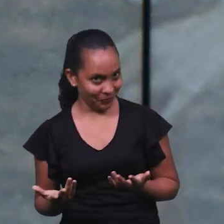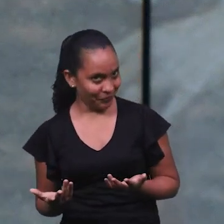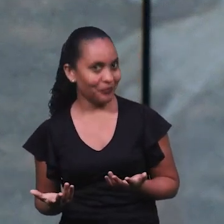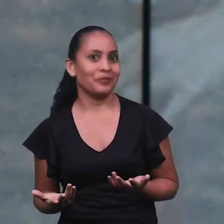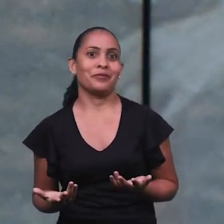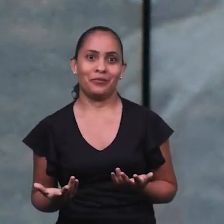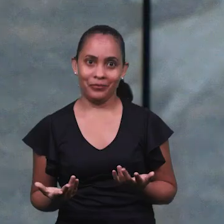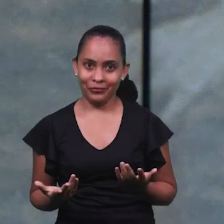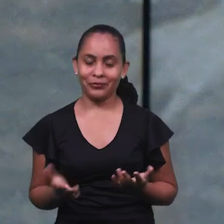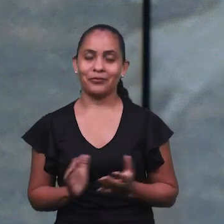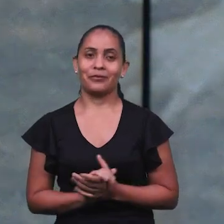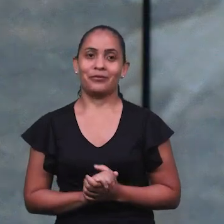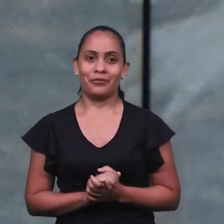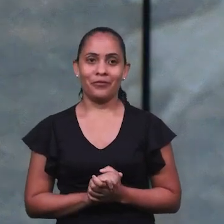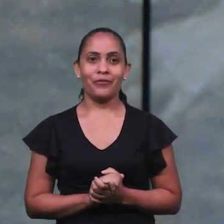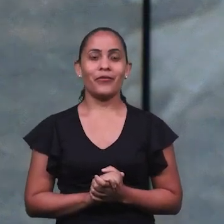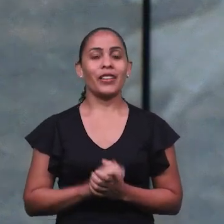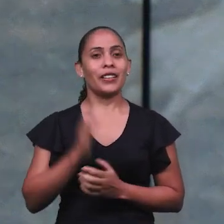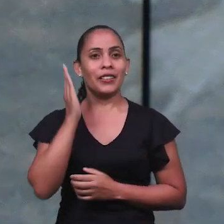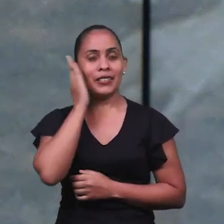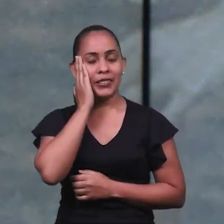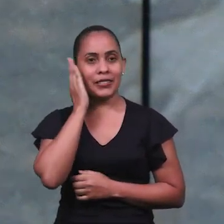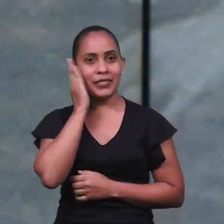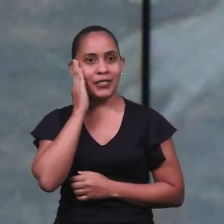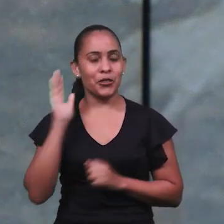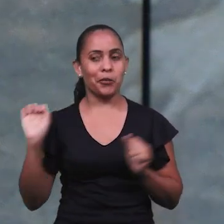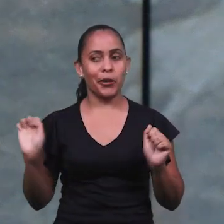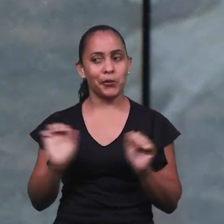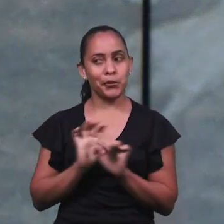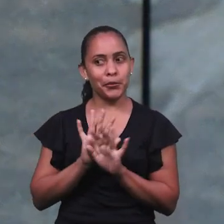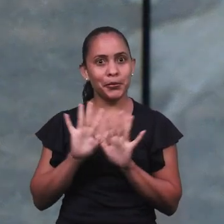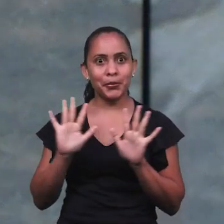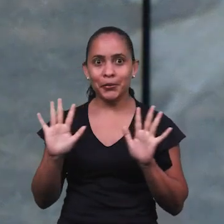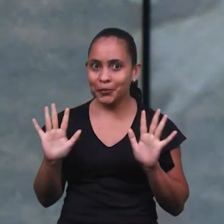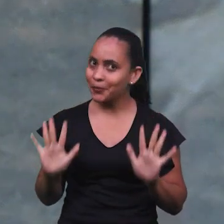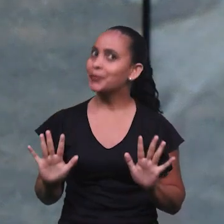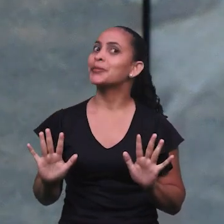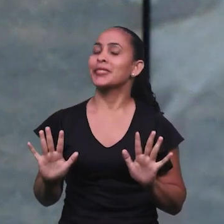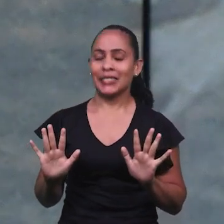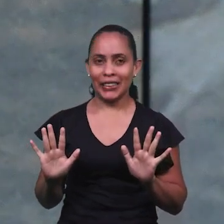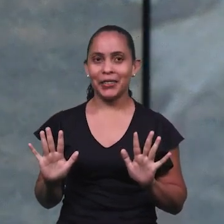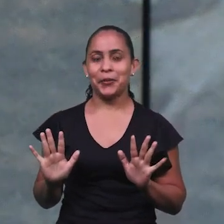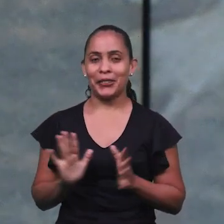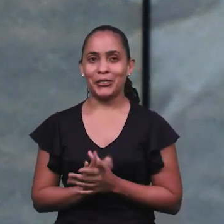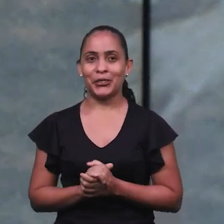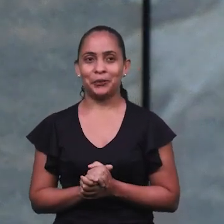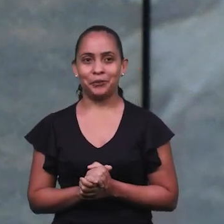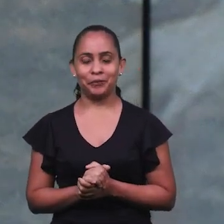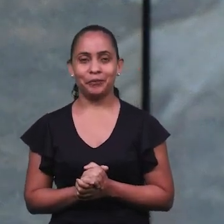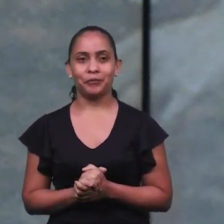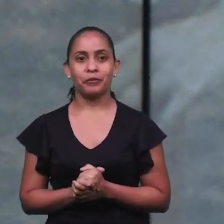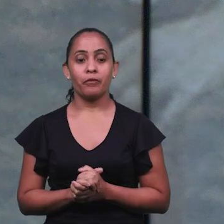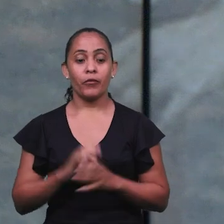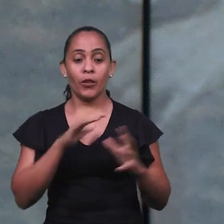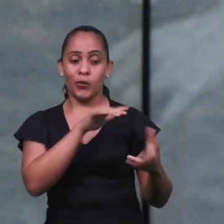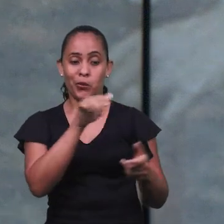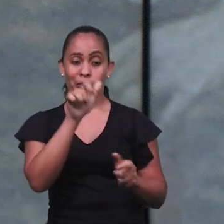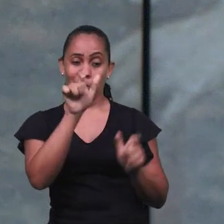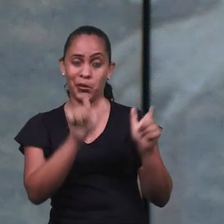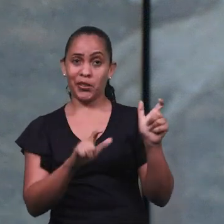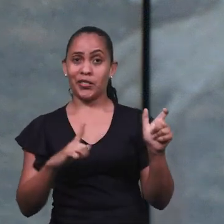já abre esse leque no sentido de entender claramente isso. Né? No mundo